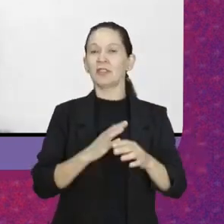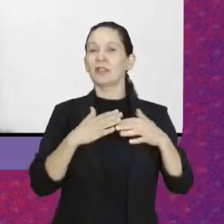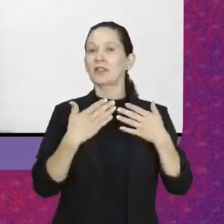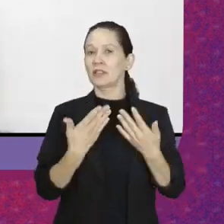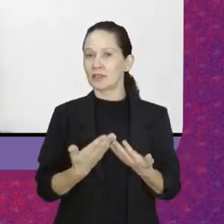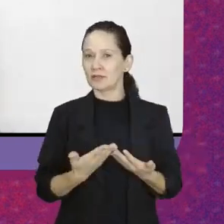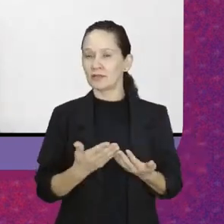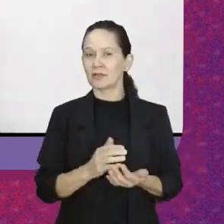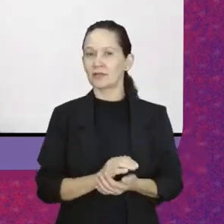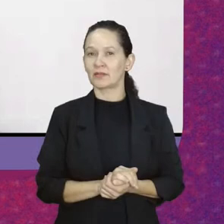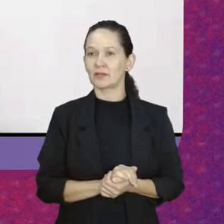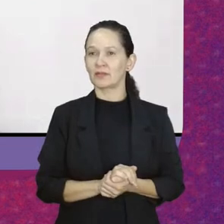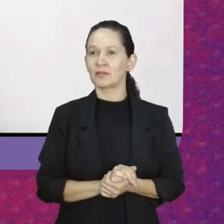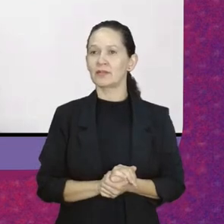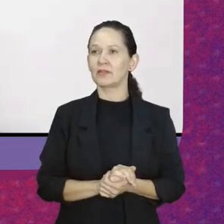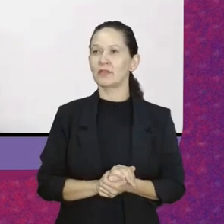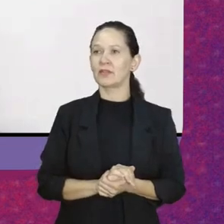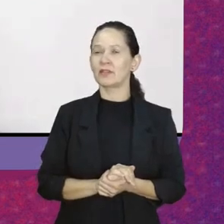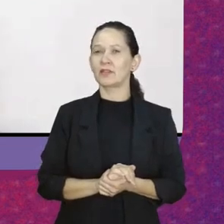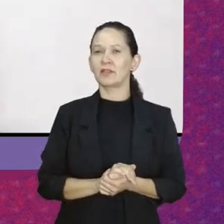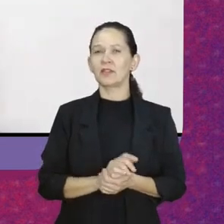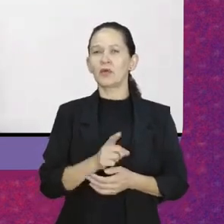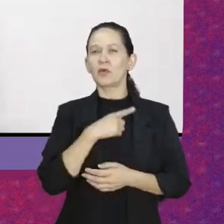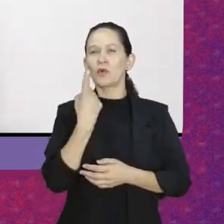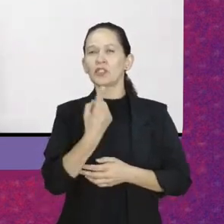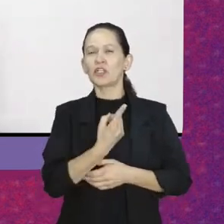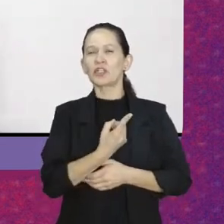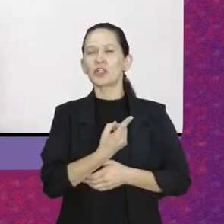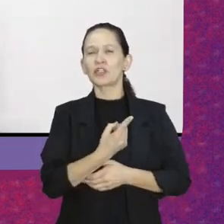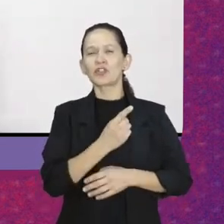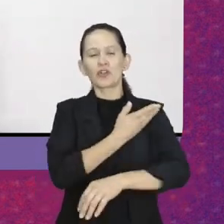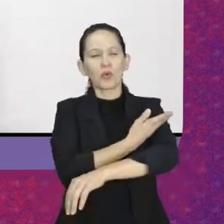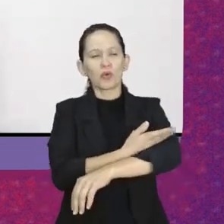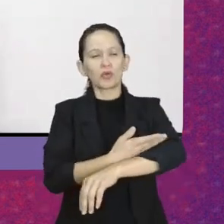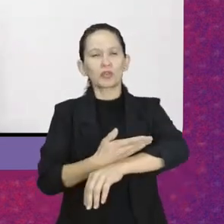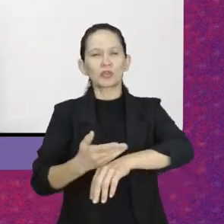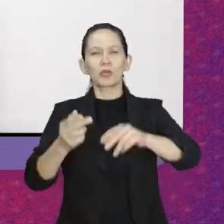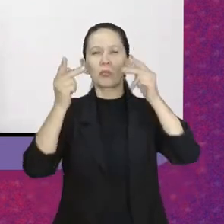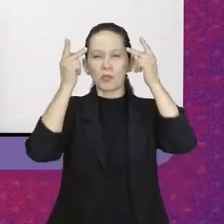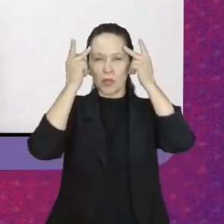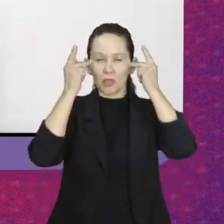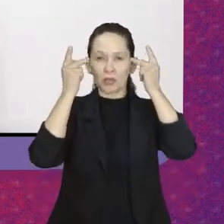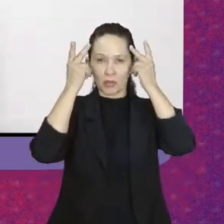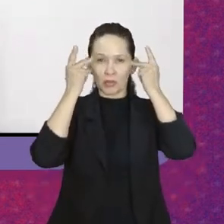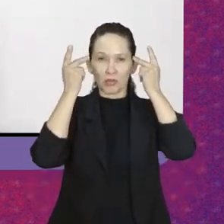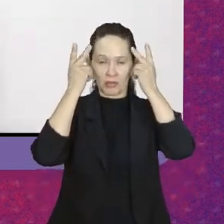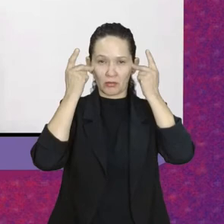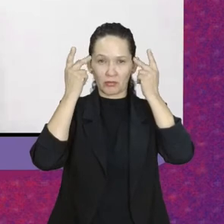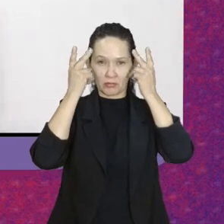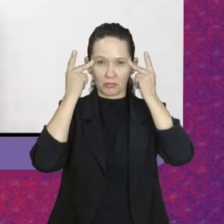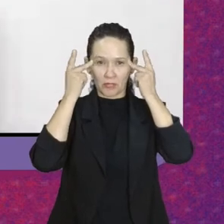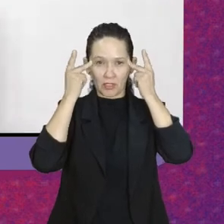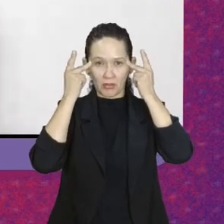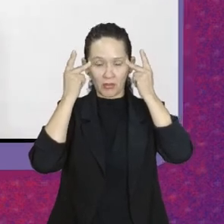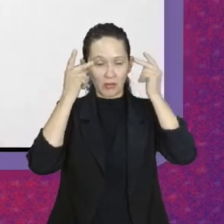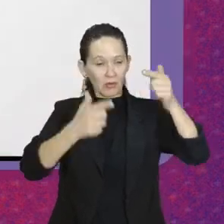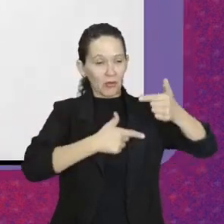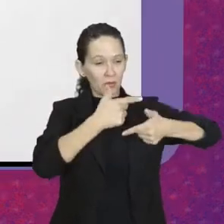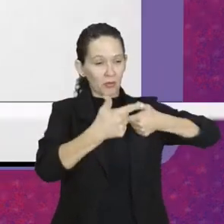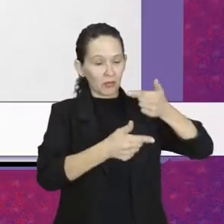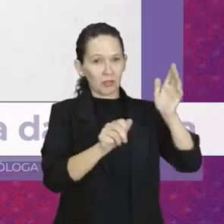Mas quando a gente chama de naturalização, é o trabalho de cuidado ele é visto, até